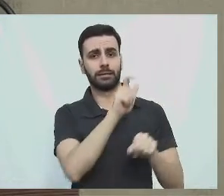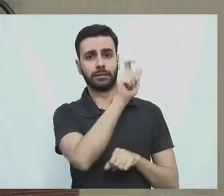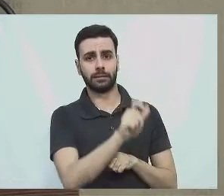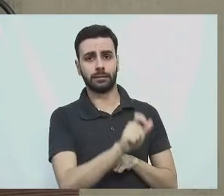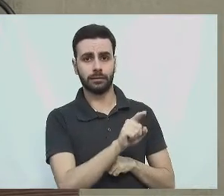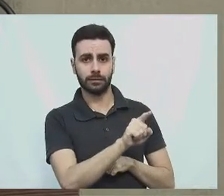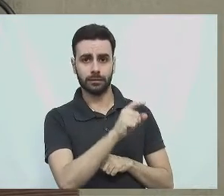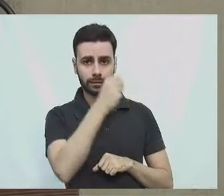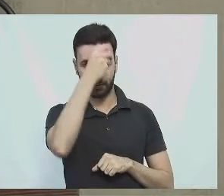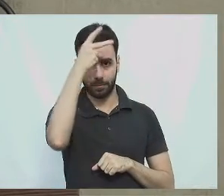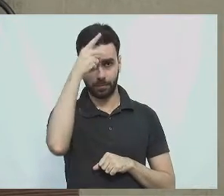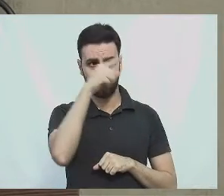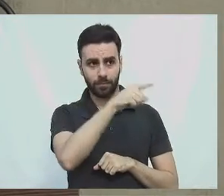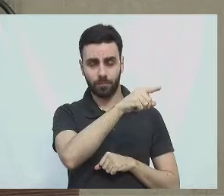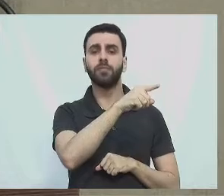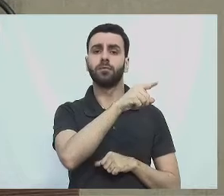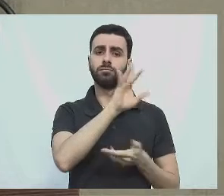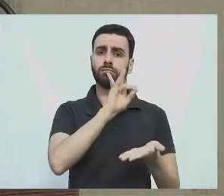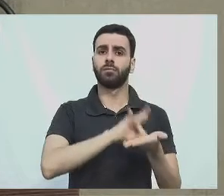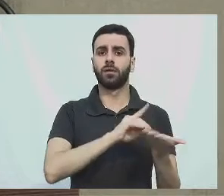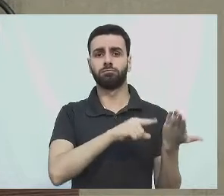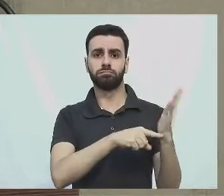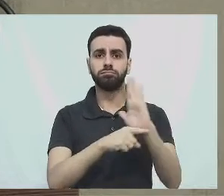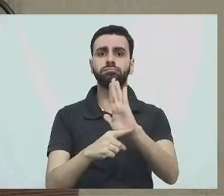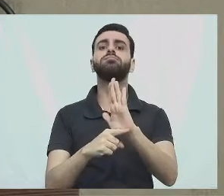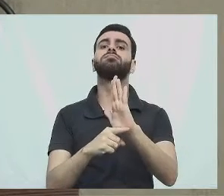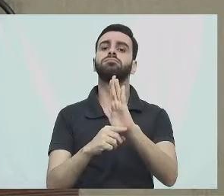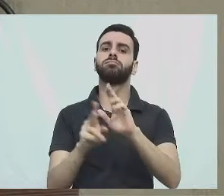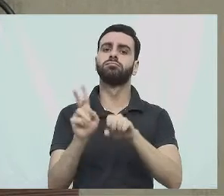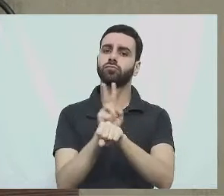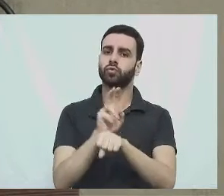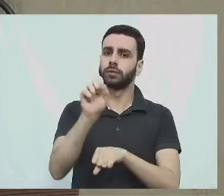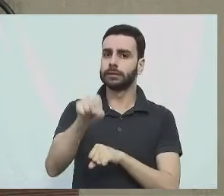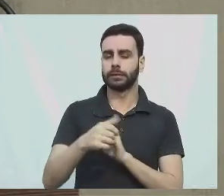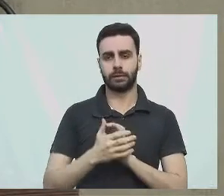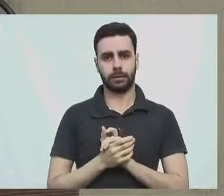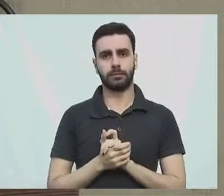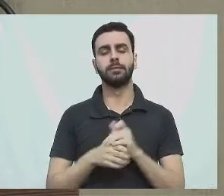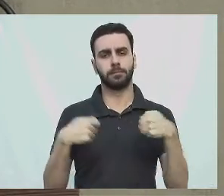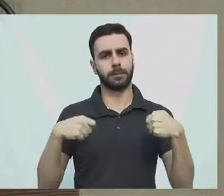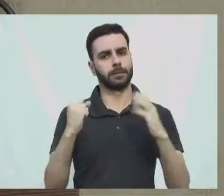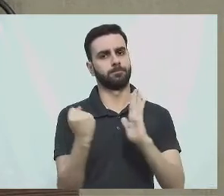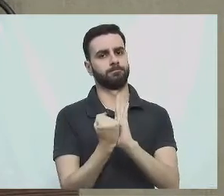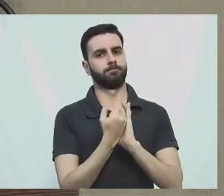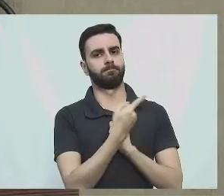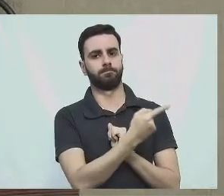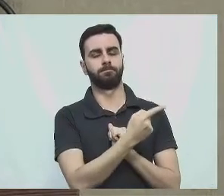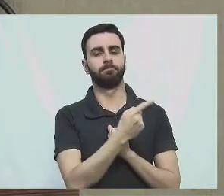Schecker contribuiu, sim, e muito com a cidade. Eu tenho que deixar isso e